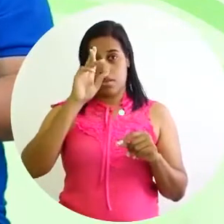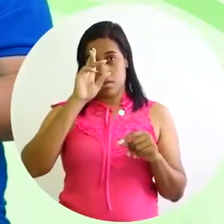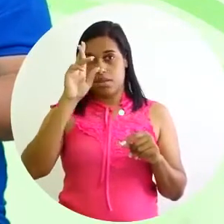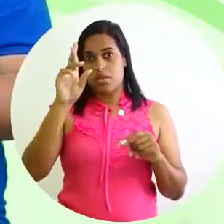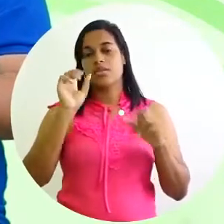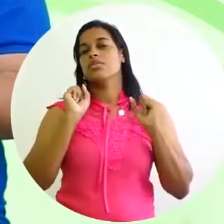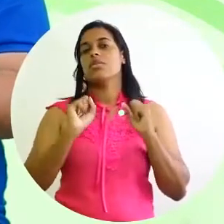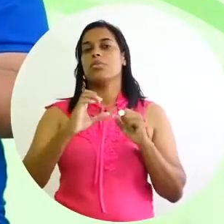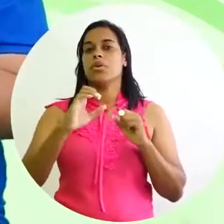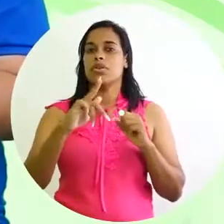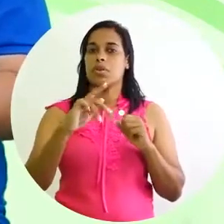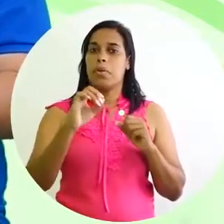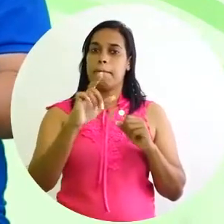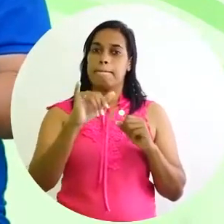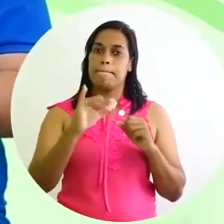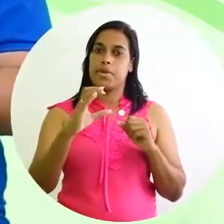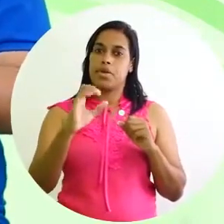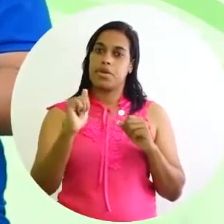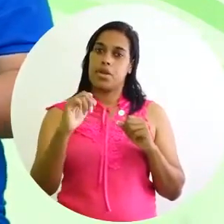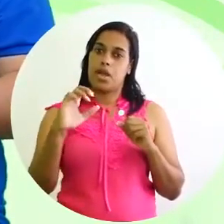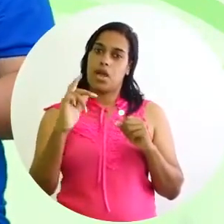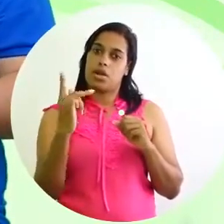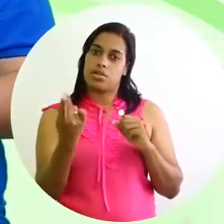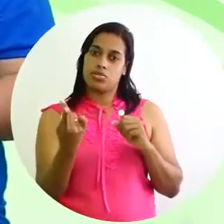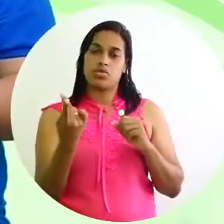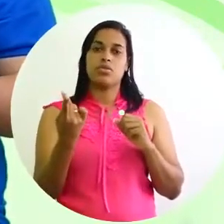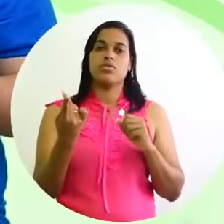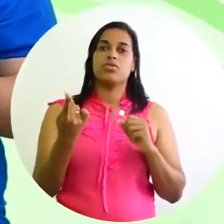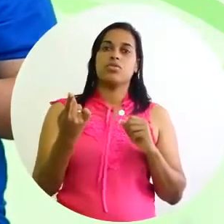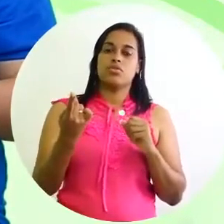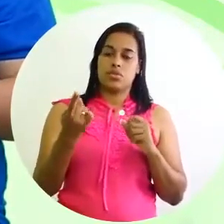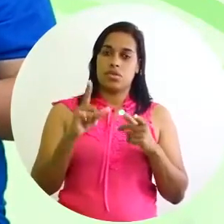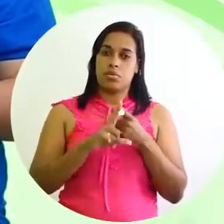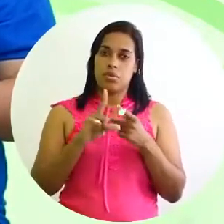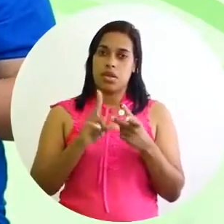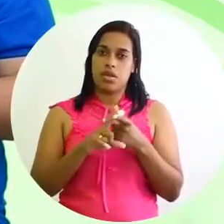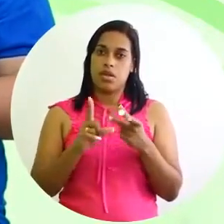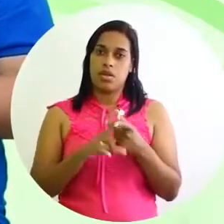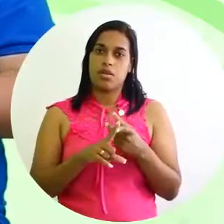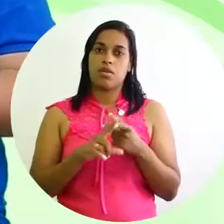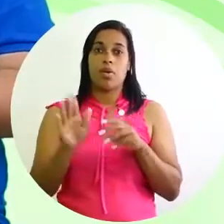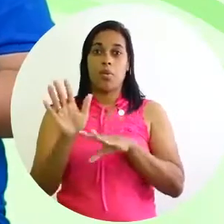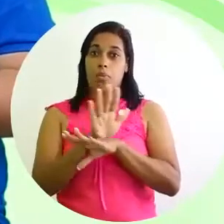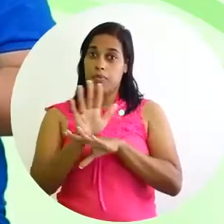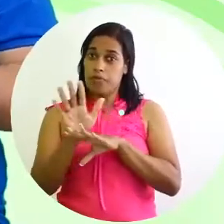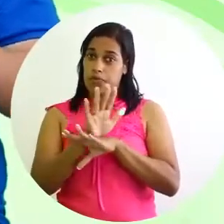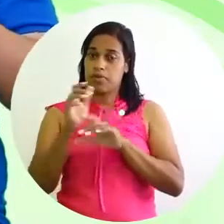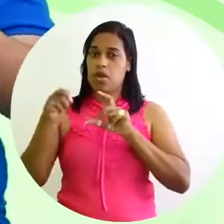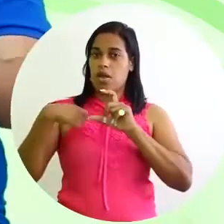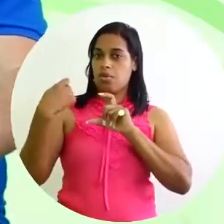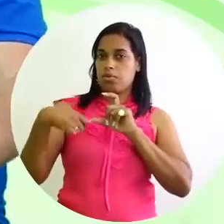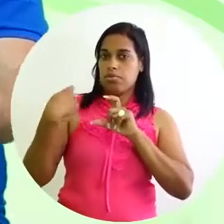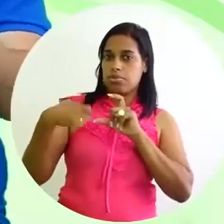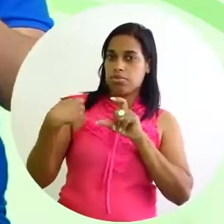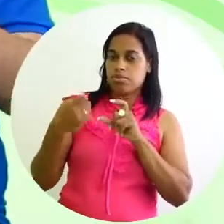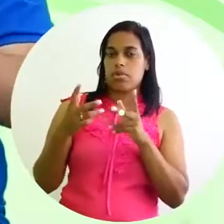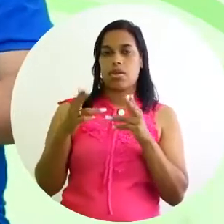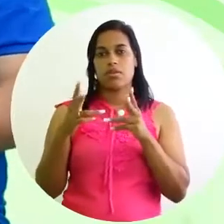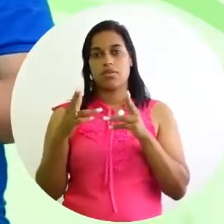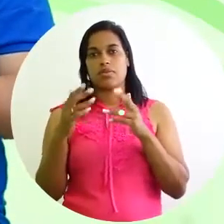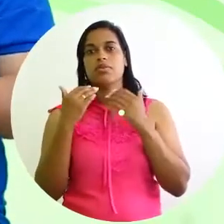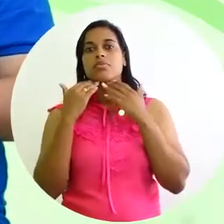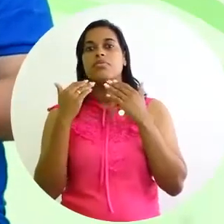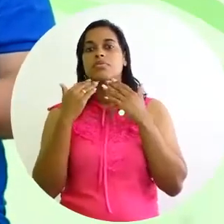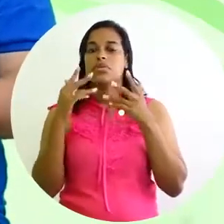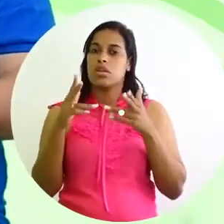direção, a gente pode ter um podcast mais direcionado, com pauta, sem pauta, a gente pode ter um vídeo gravado com muita edição,